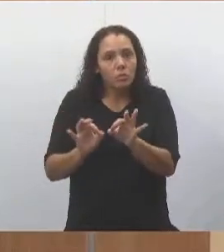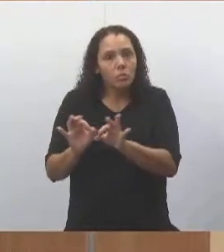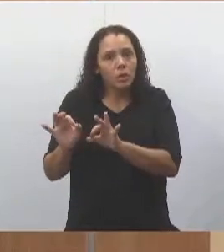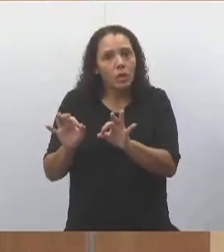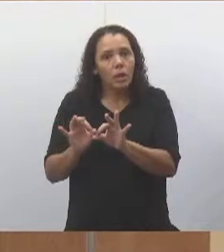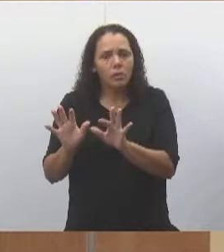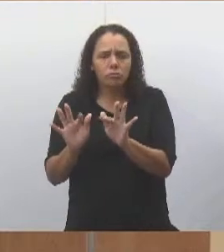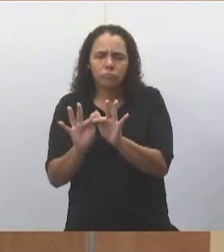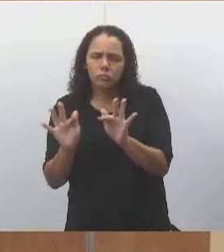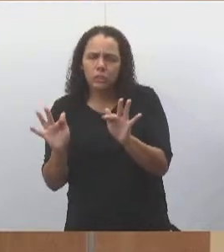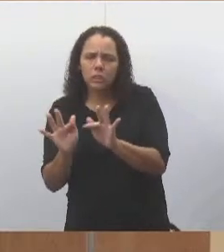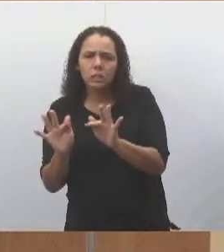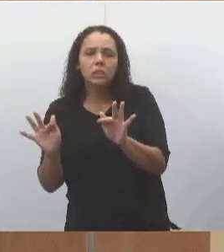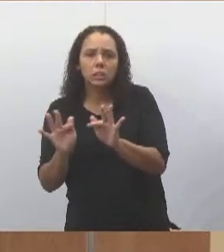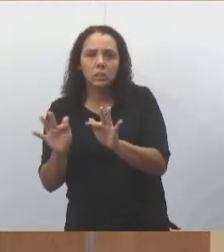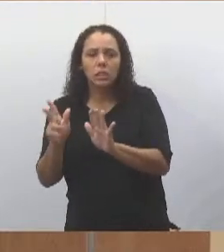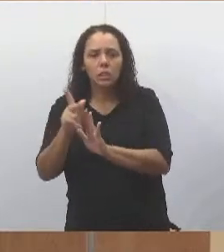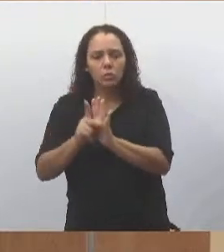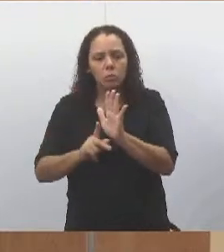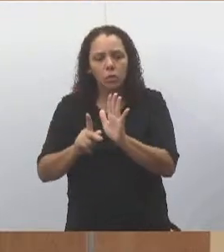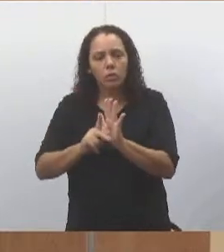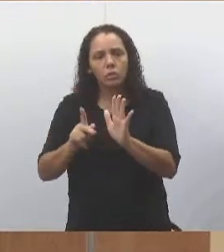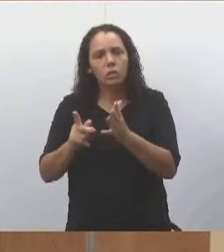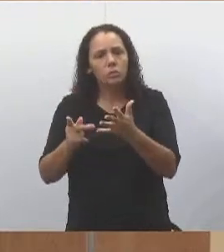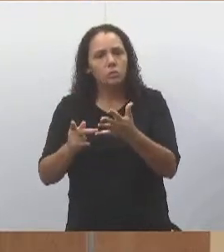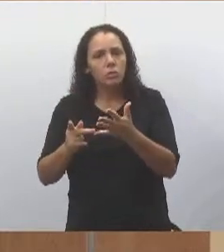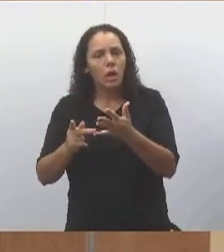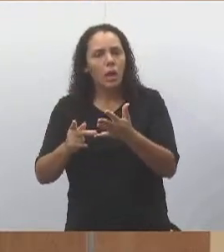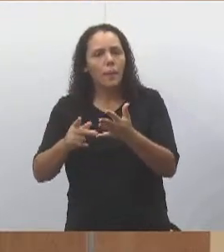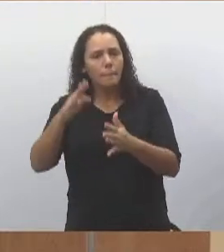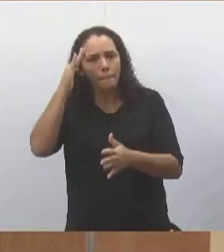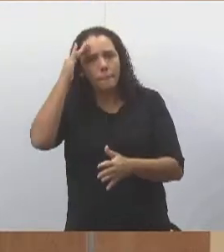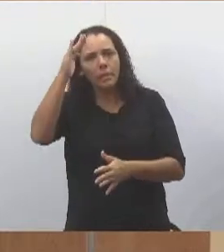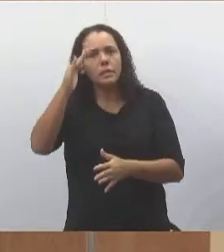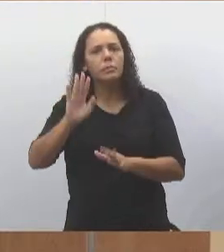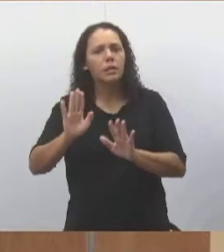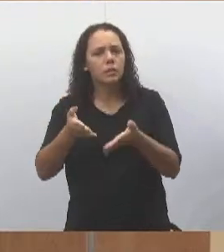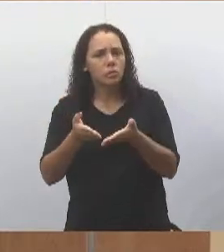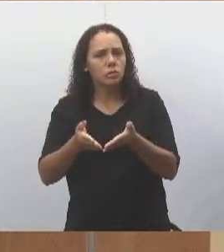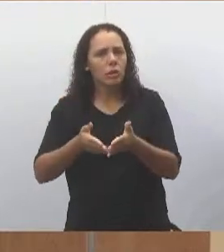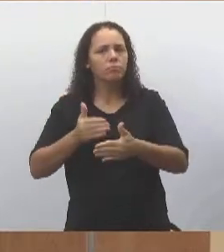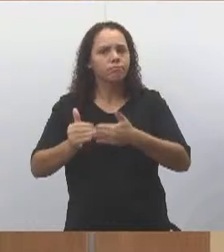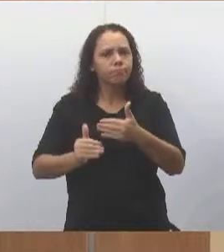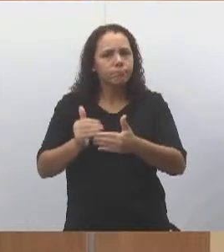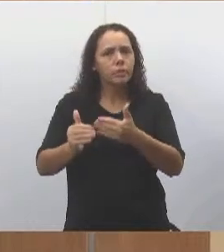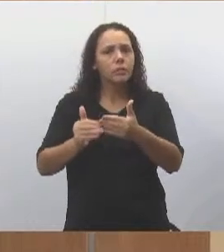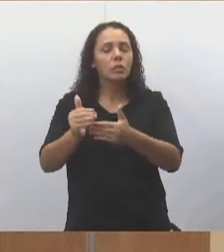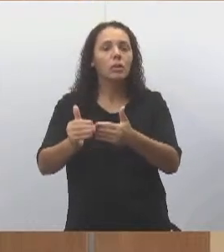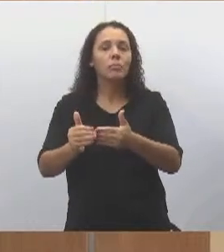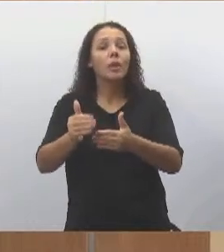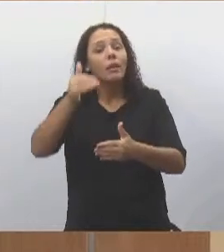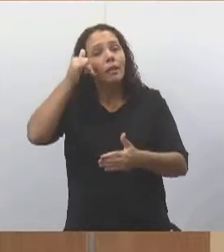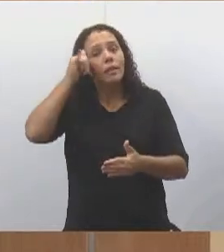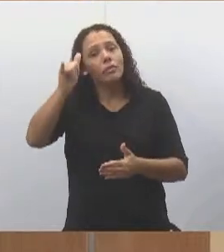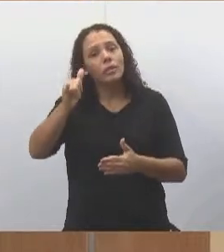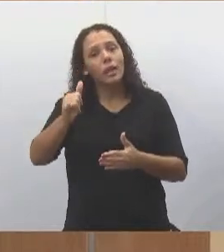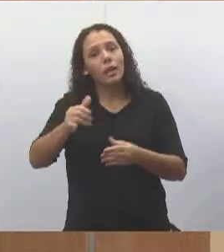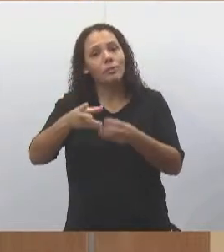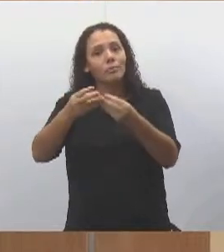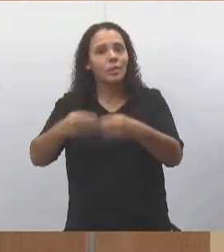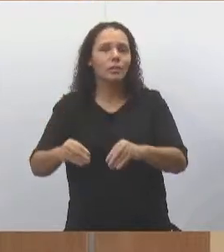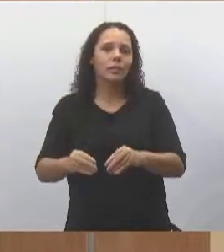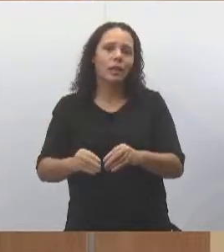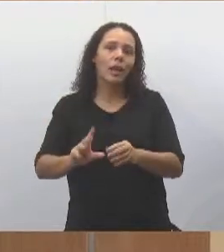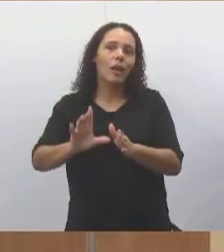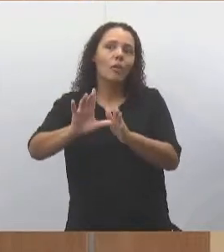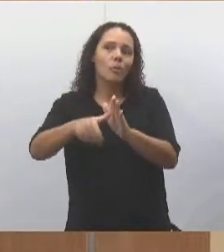enxuto, só com aqueles projetos essenciais, que a gente sabe que já estão encaminhados, de forma a não prejudicar o candidato que venha a